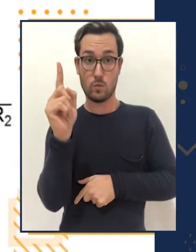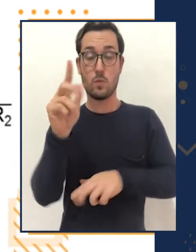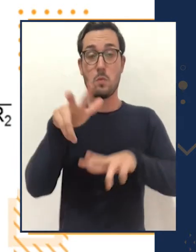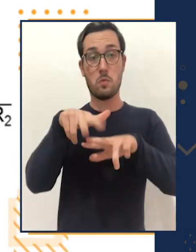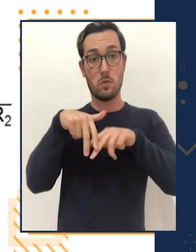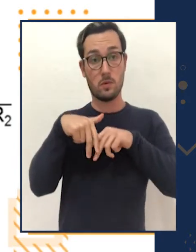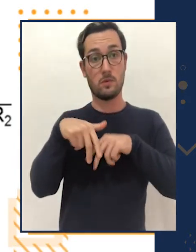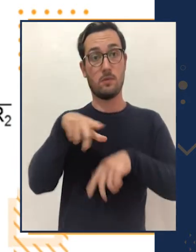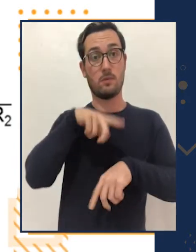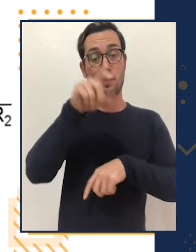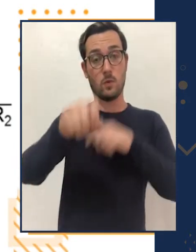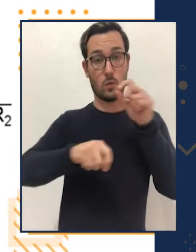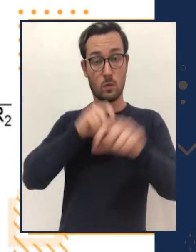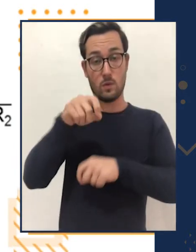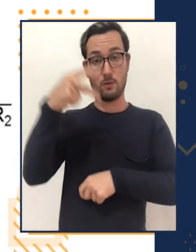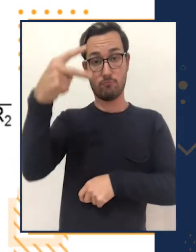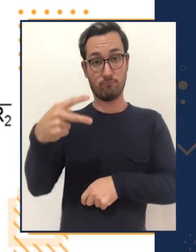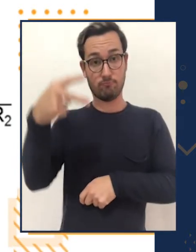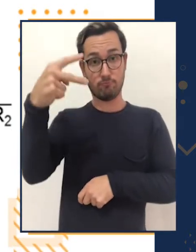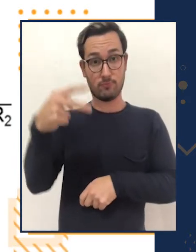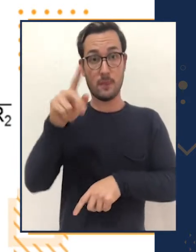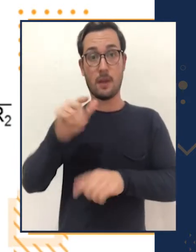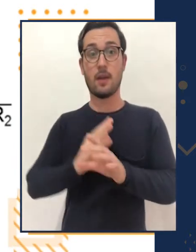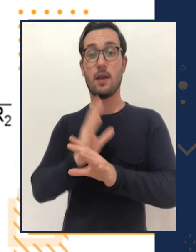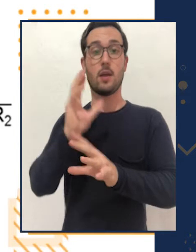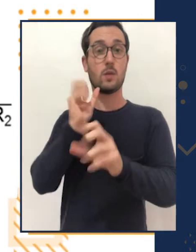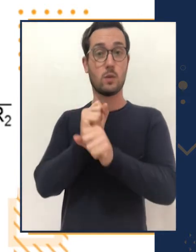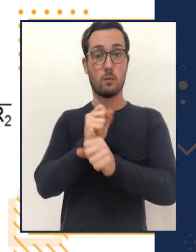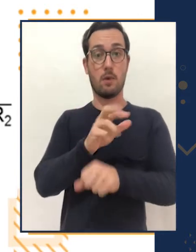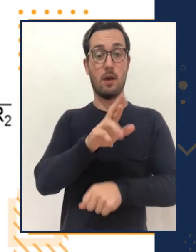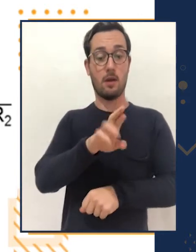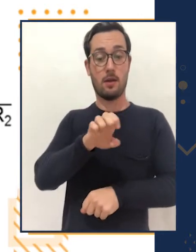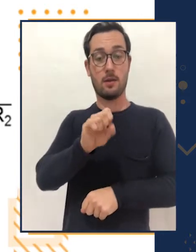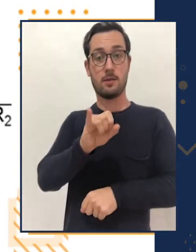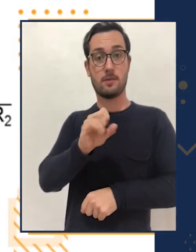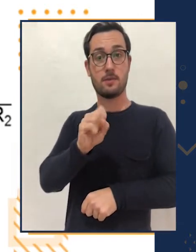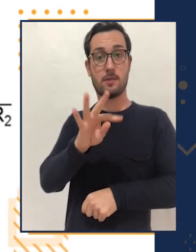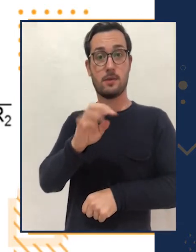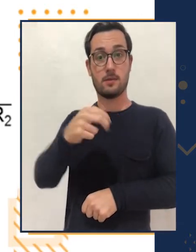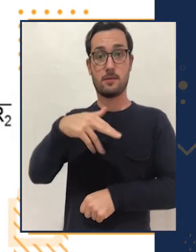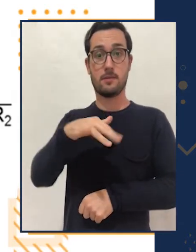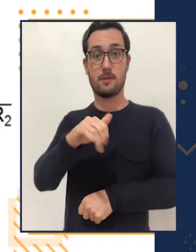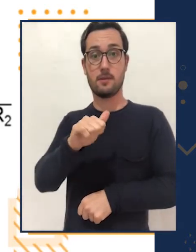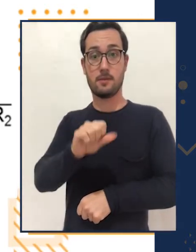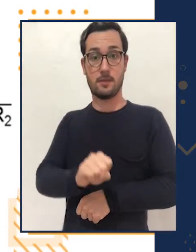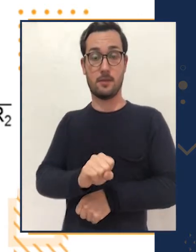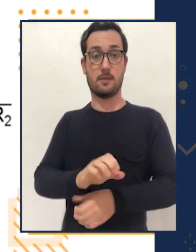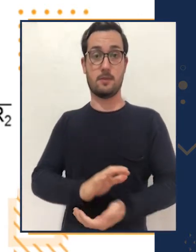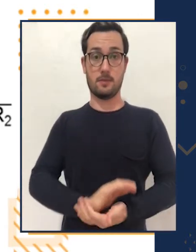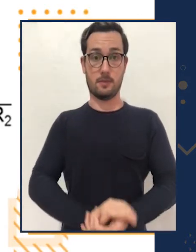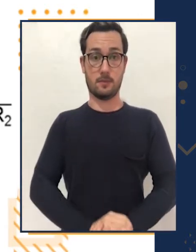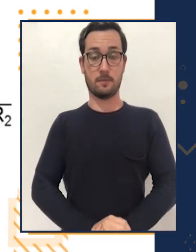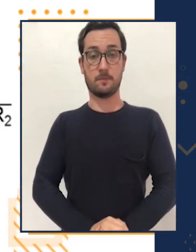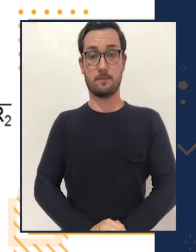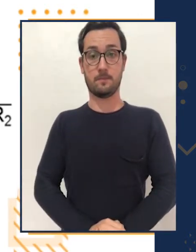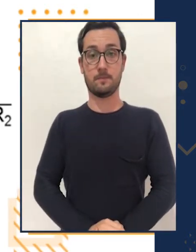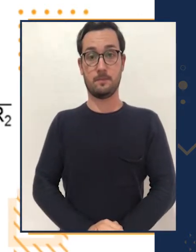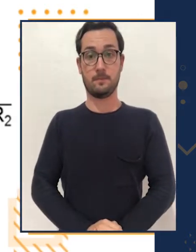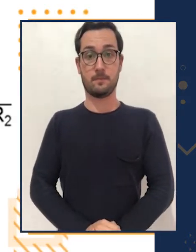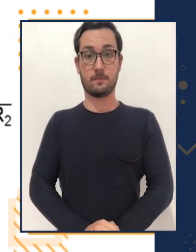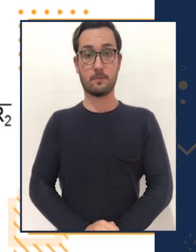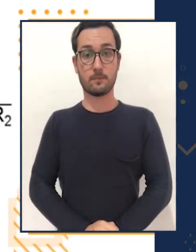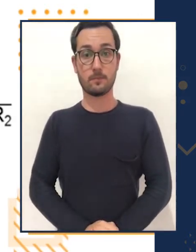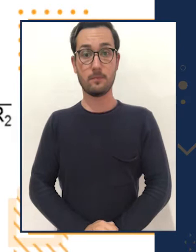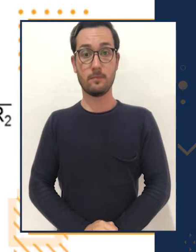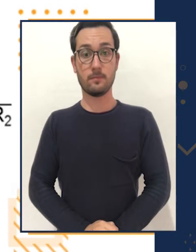a tensão da fonte dividido pela resistência equivalente. Com a resistência equivalente no circuito série, dois resistores em série, é a soma